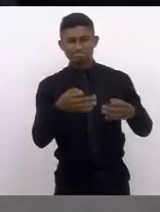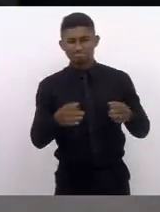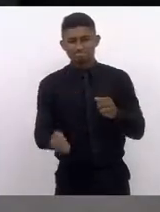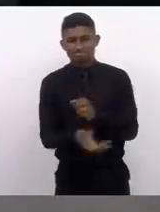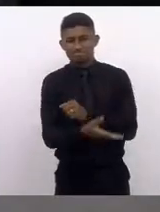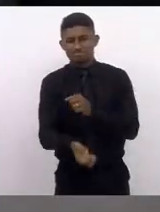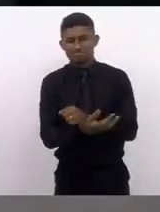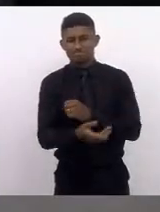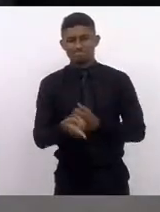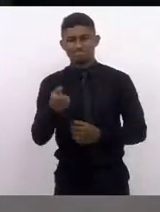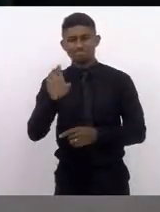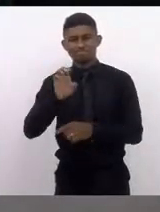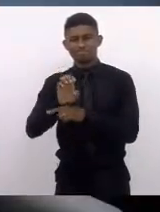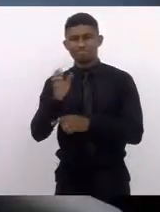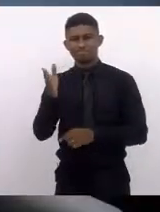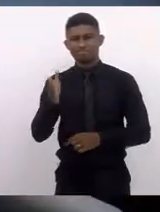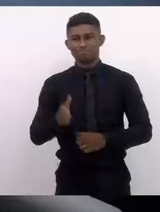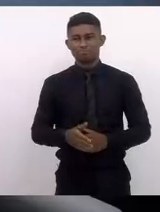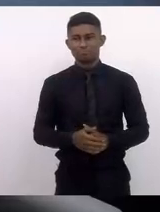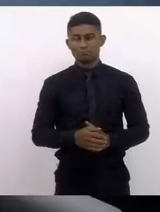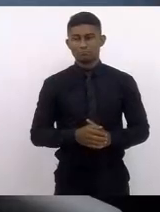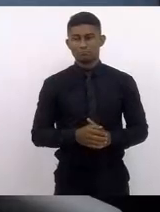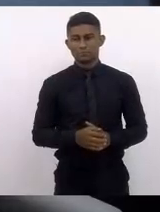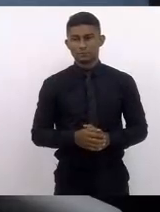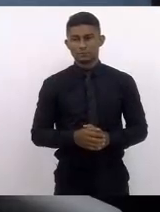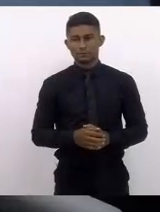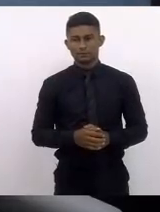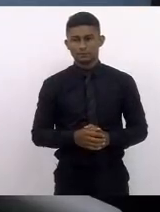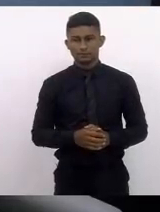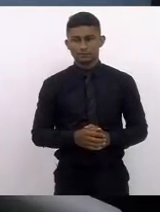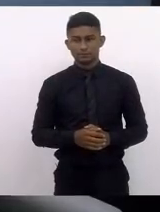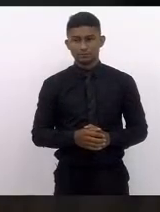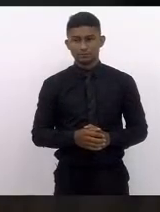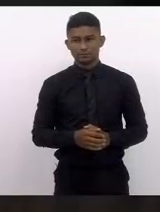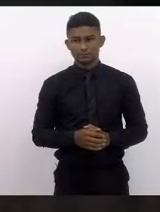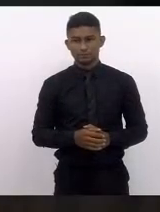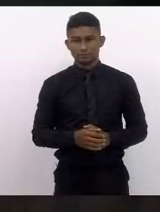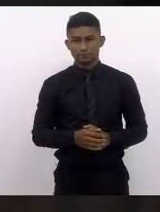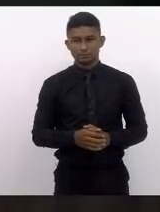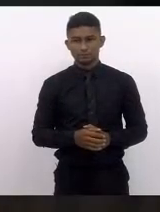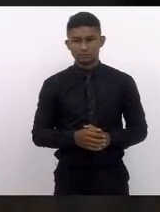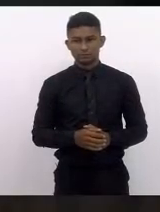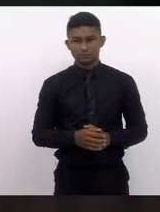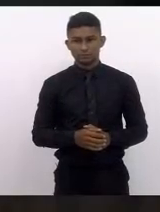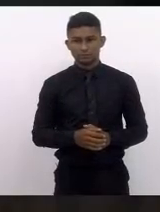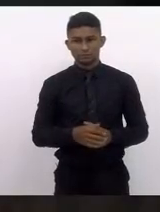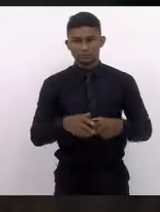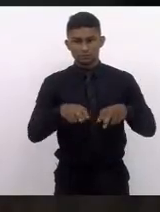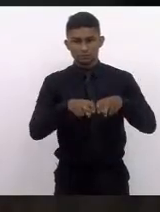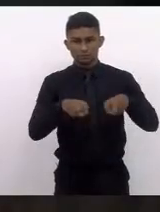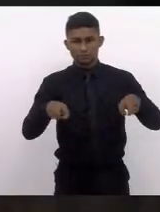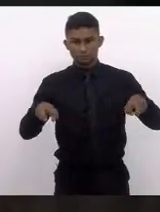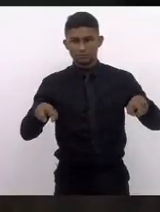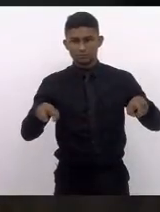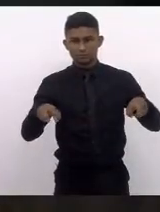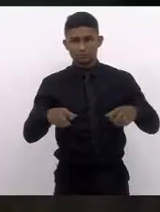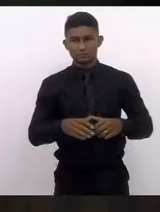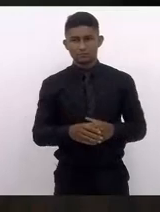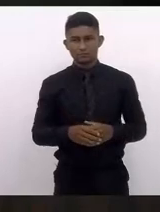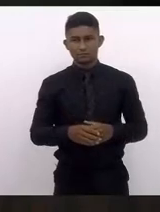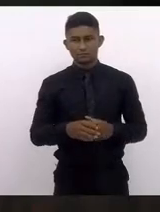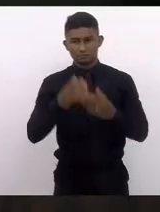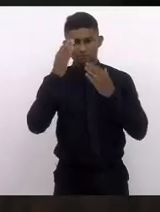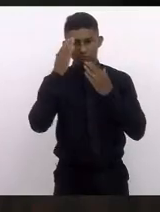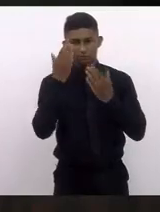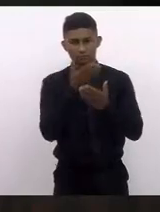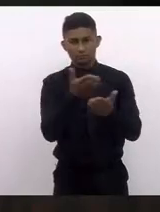corrupta por parte do estado e e vai chamar o próximo orador essa mesa diretora dos presidentes